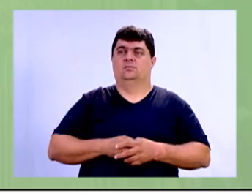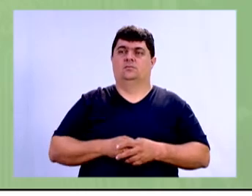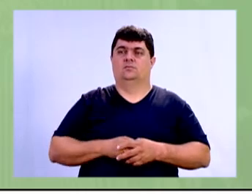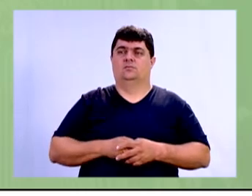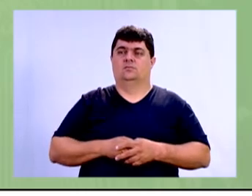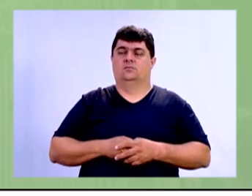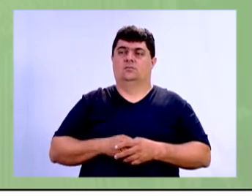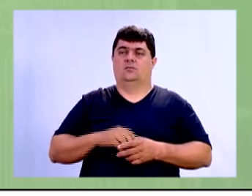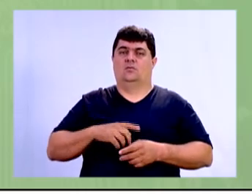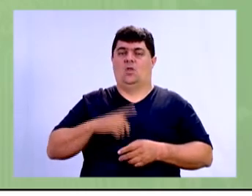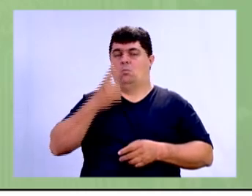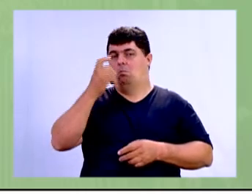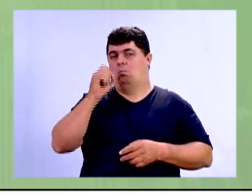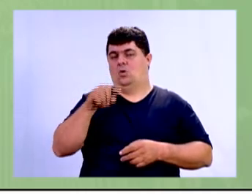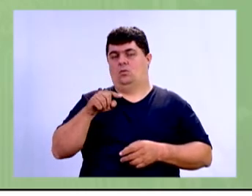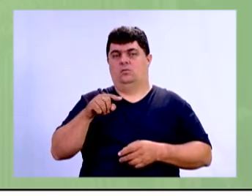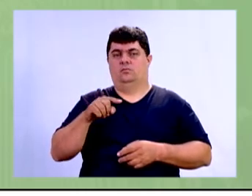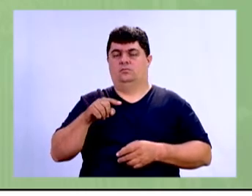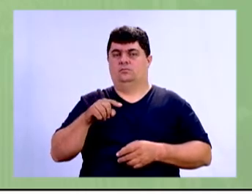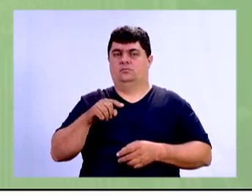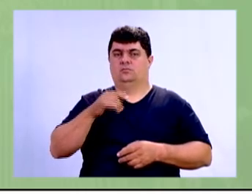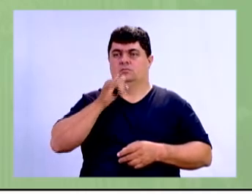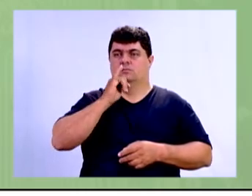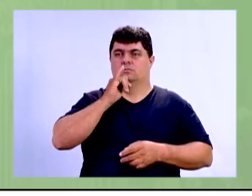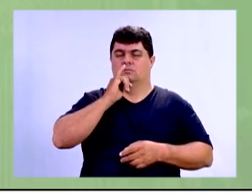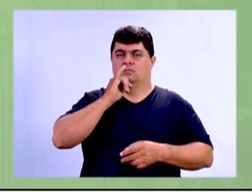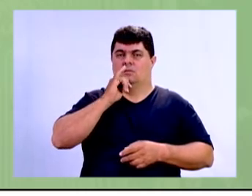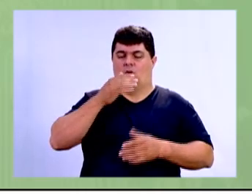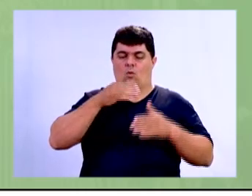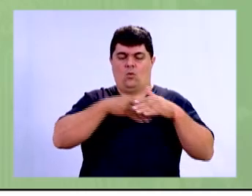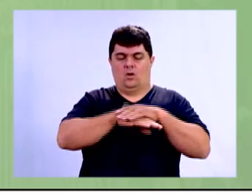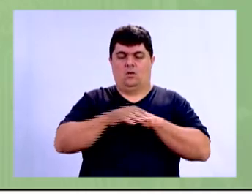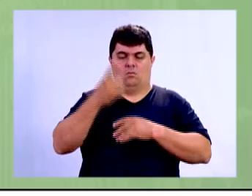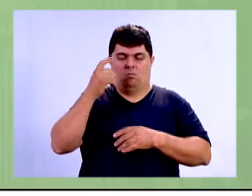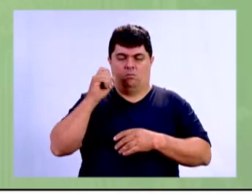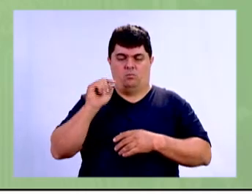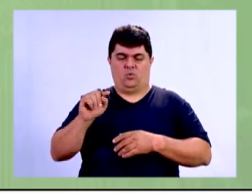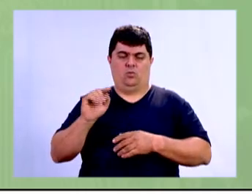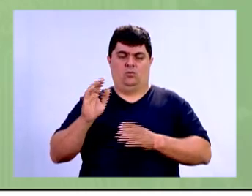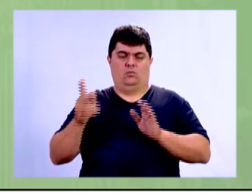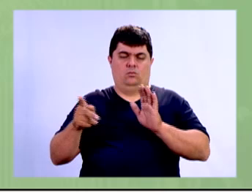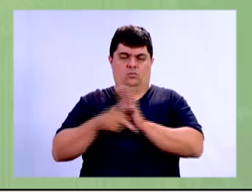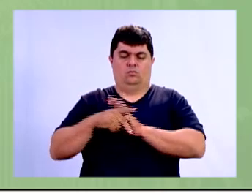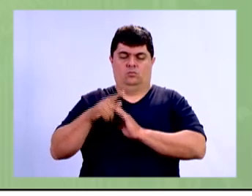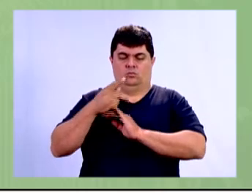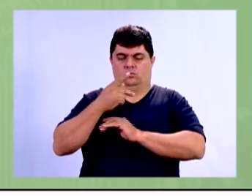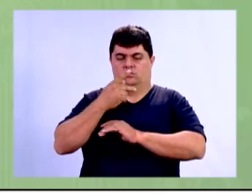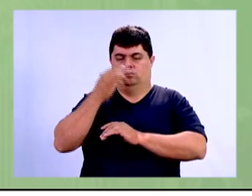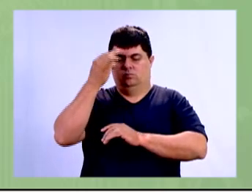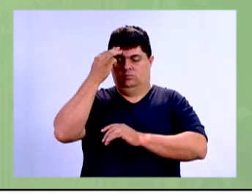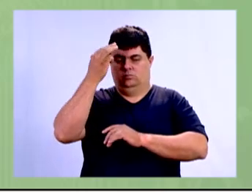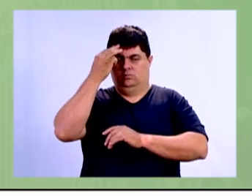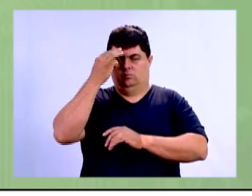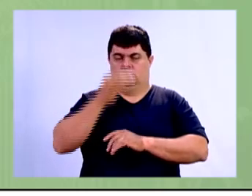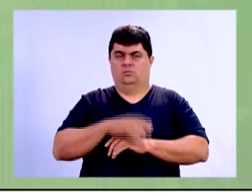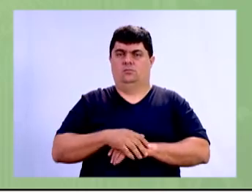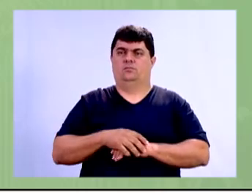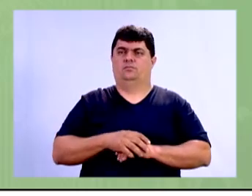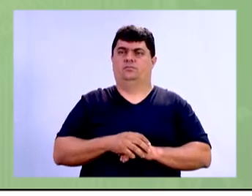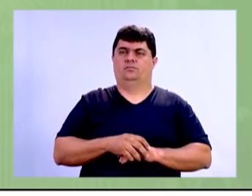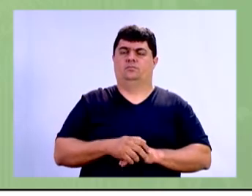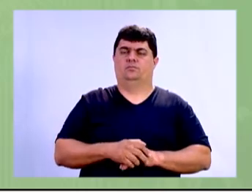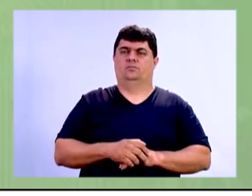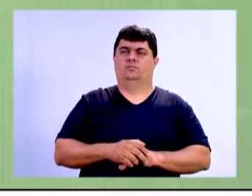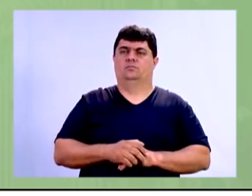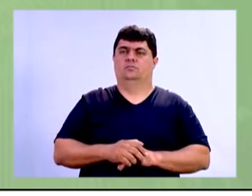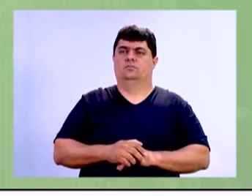minha loja eu tenho 1000 clientes. Quer dizer, eu vou reservar 1000 posições na memória para